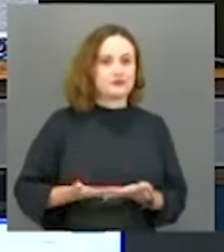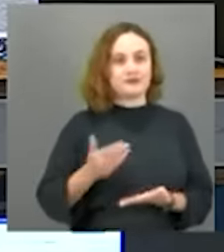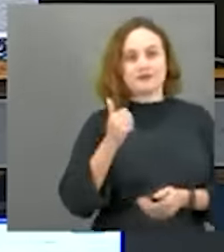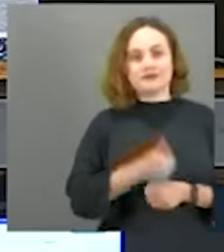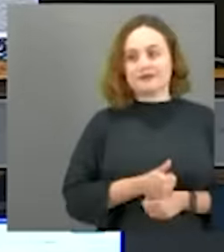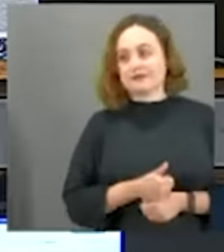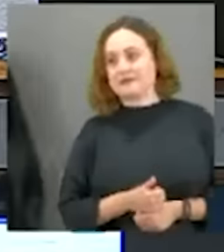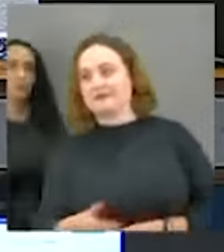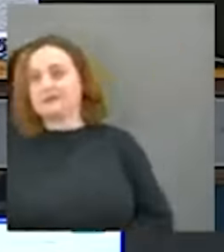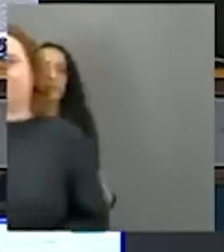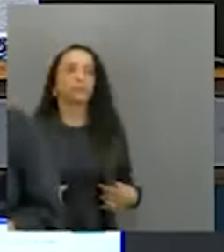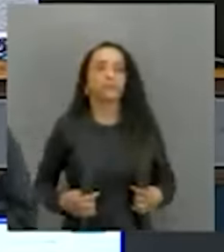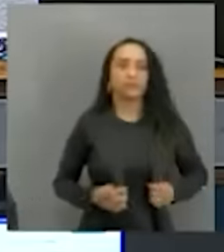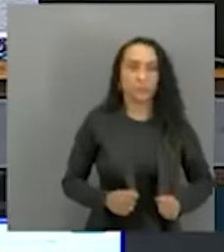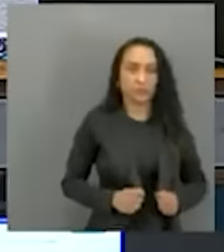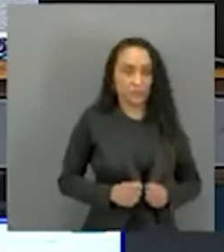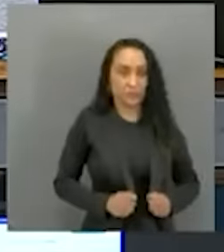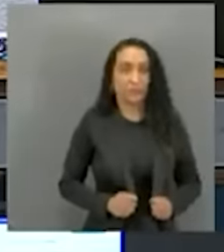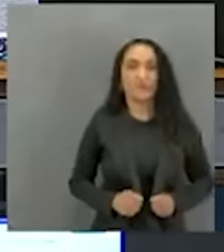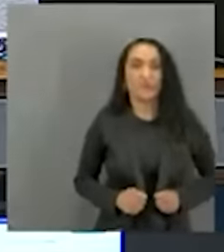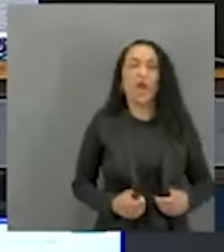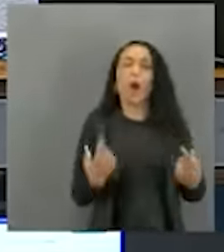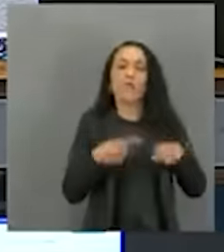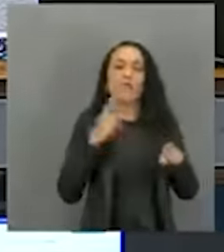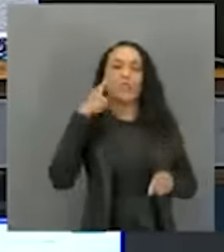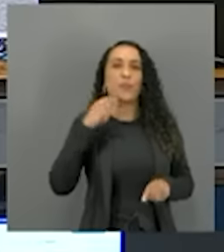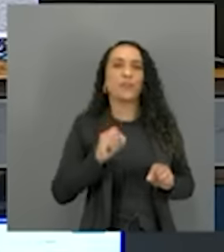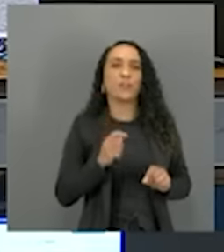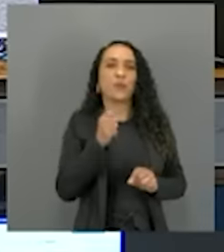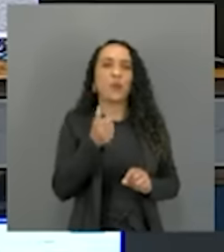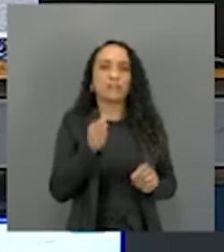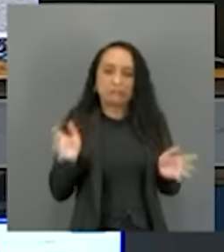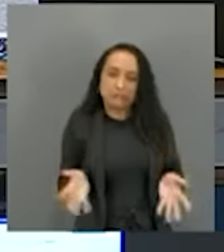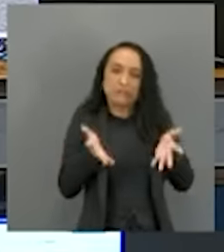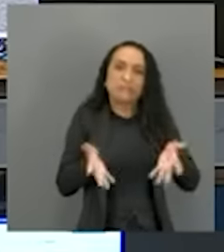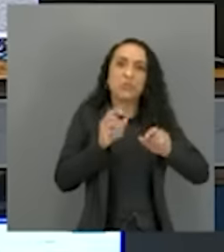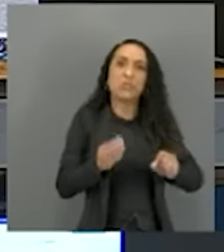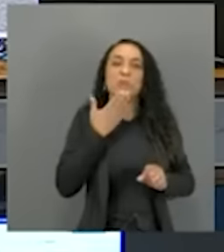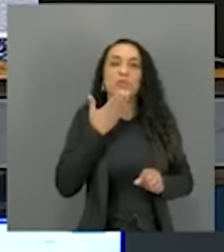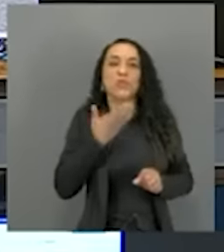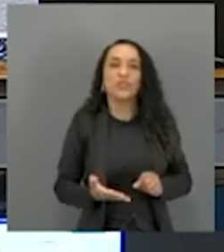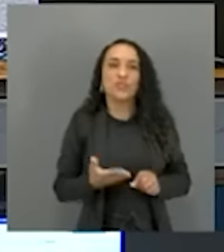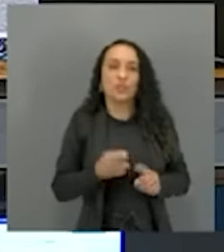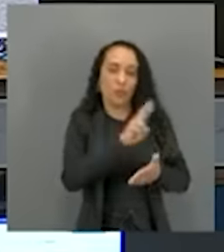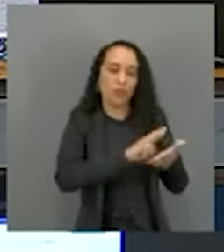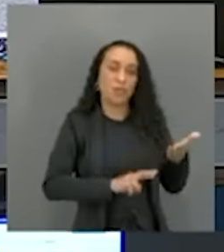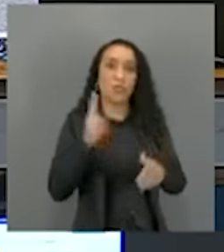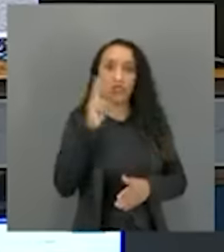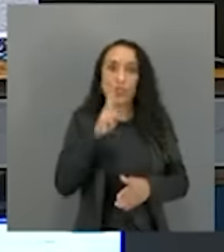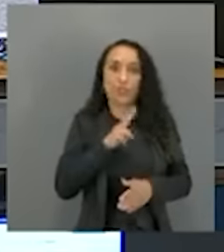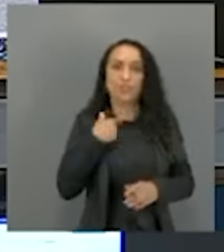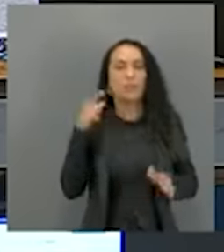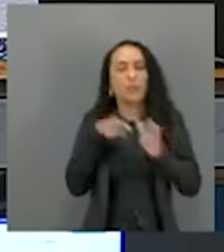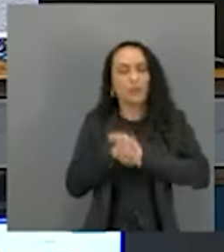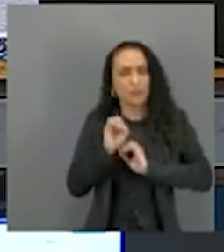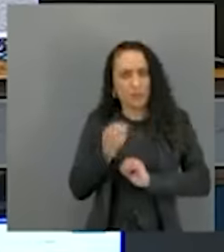eh a provocação do deputado foi quase que induzindo vossa excelência pedir um requerimento de urgência o pergunto